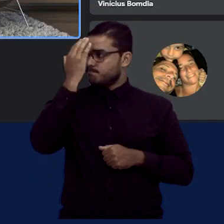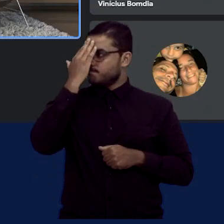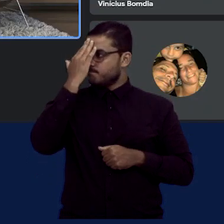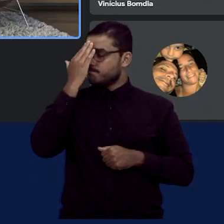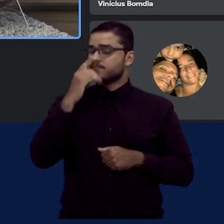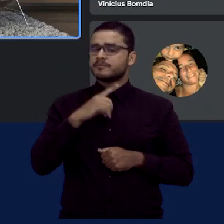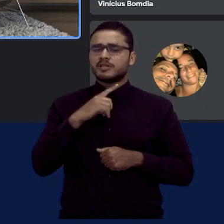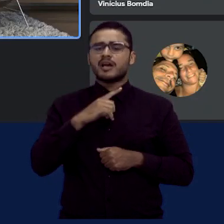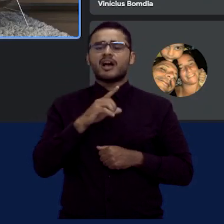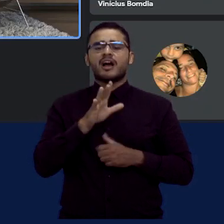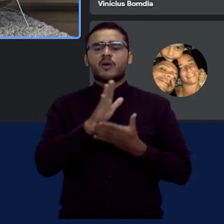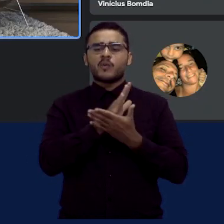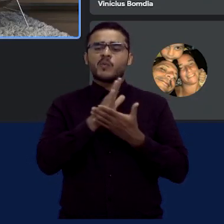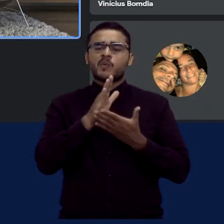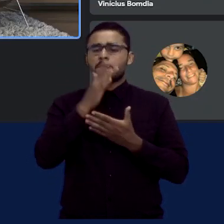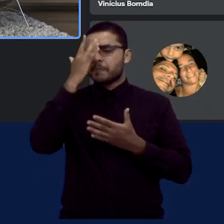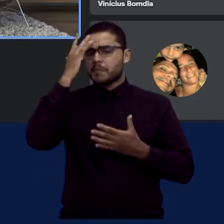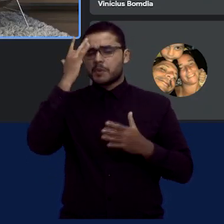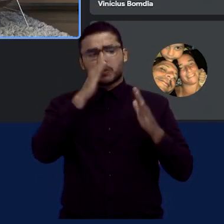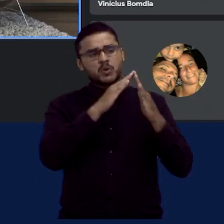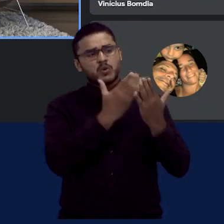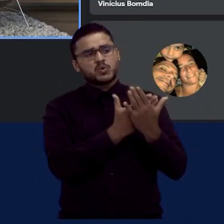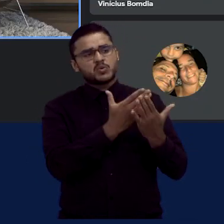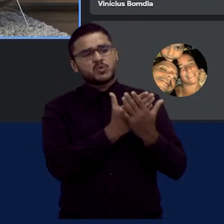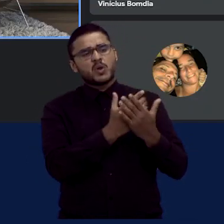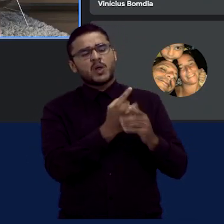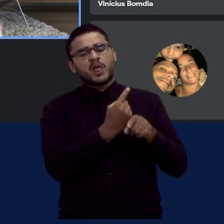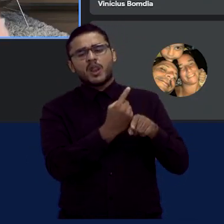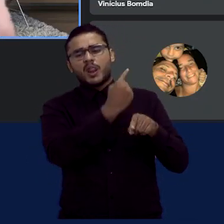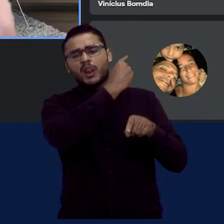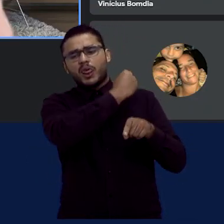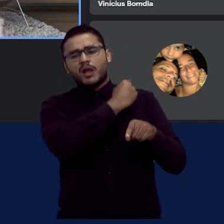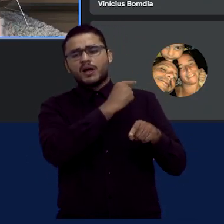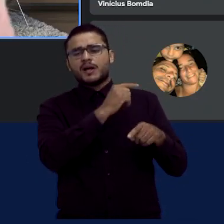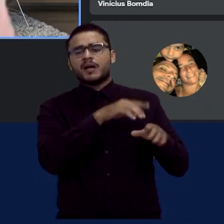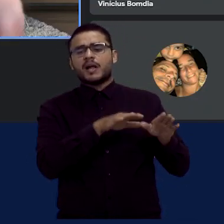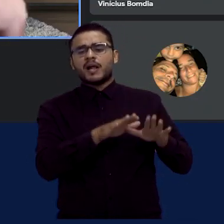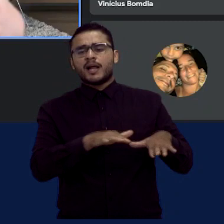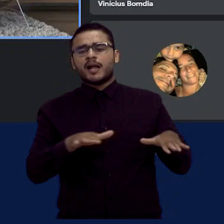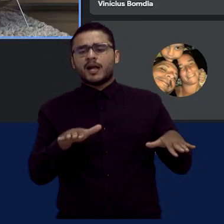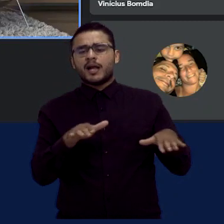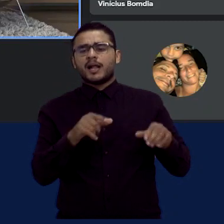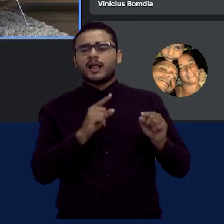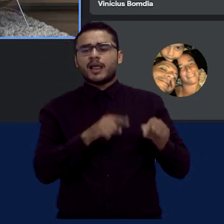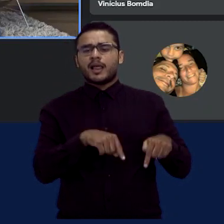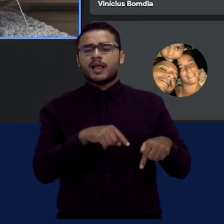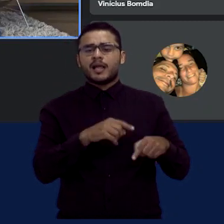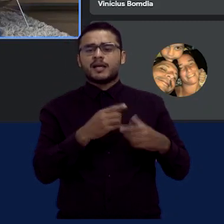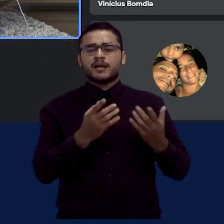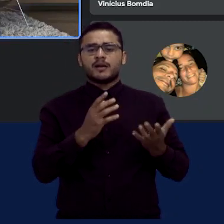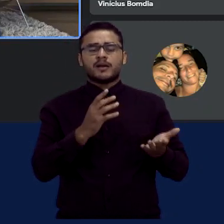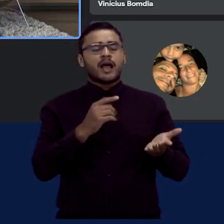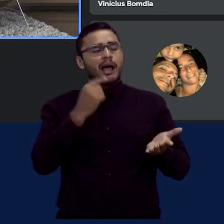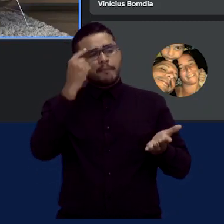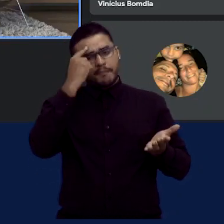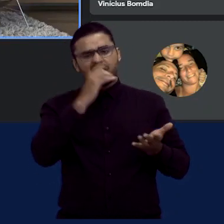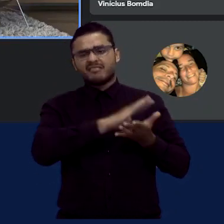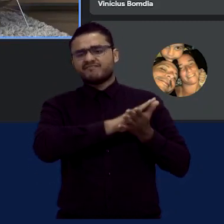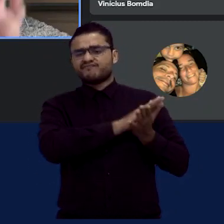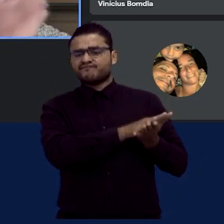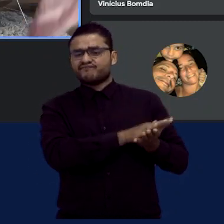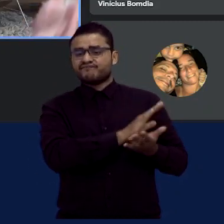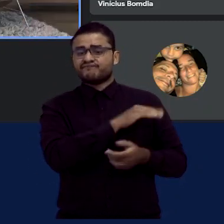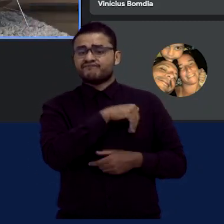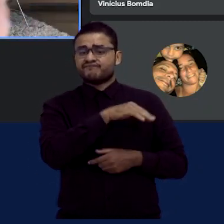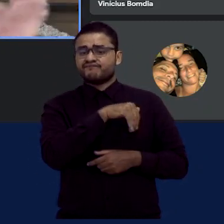preconceito, a mesma ideia de que pertence à infância ou aos super-heróis, às histórias em quadrinhos,